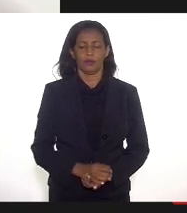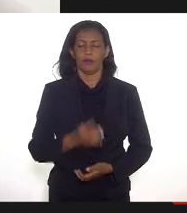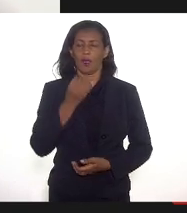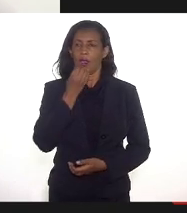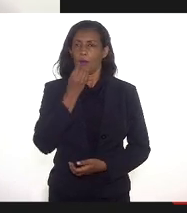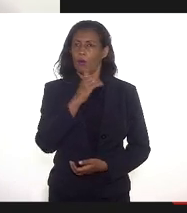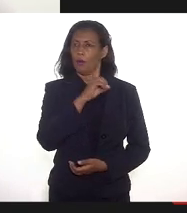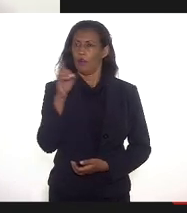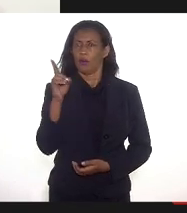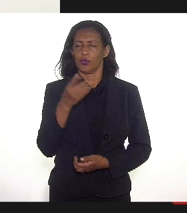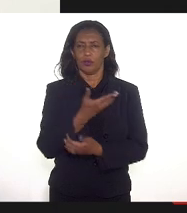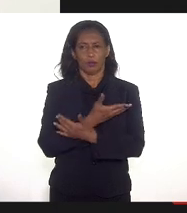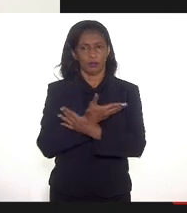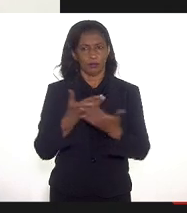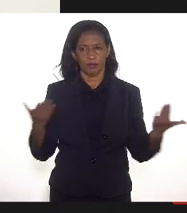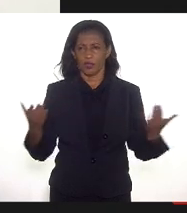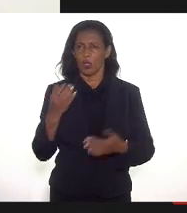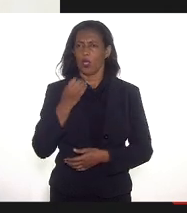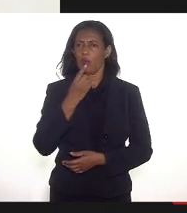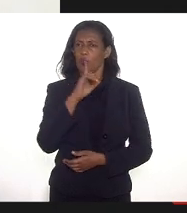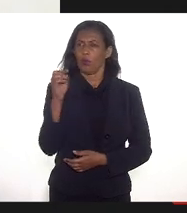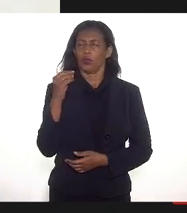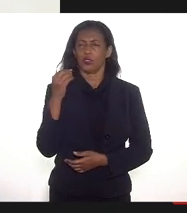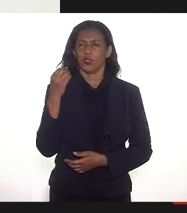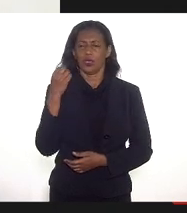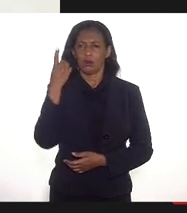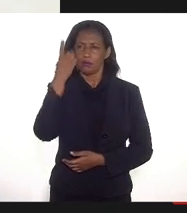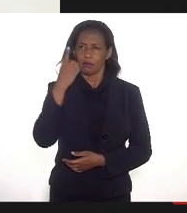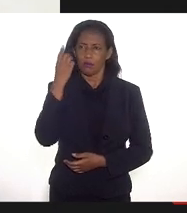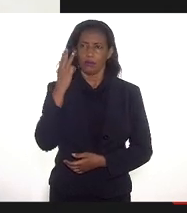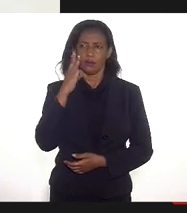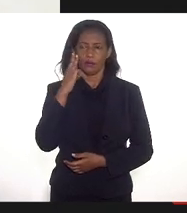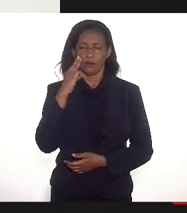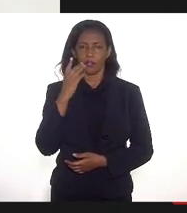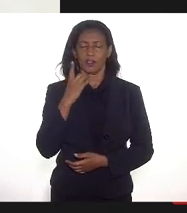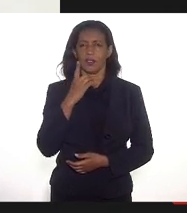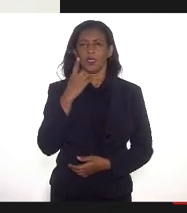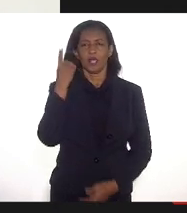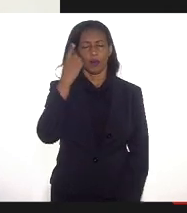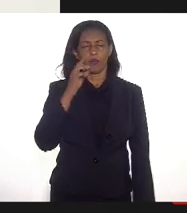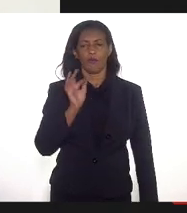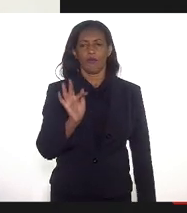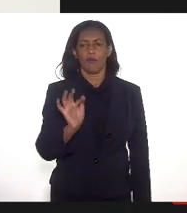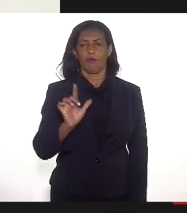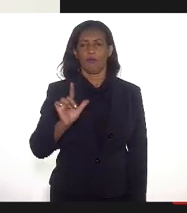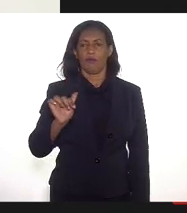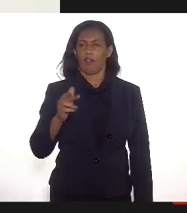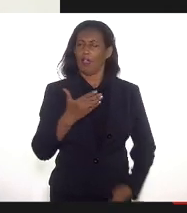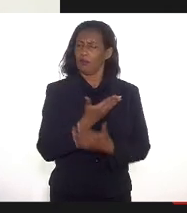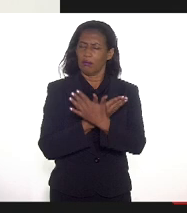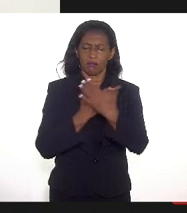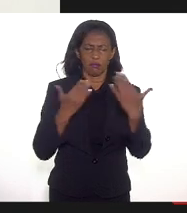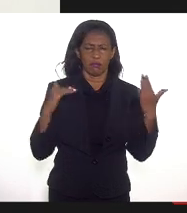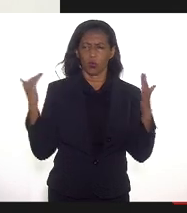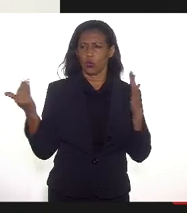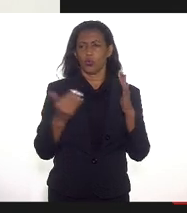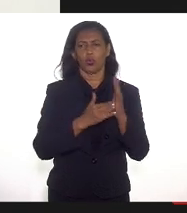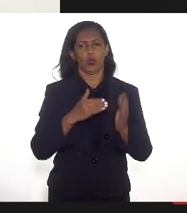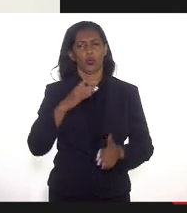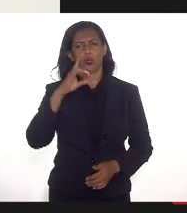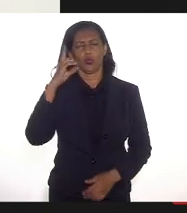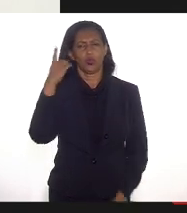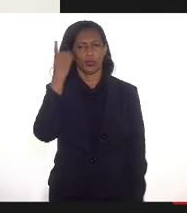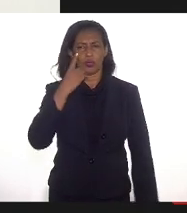Bom dia a todos, bom dia deputado Valdec, bom dia deputado Flávio Serafini, bom dia a todos os deputados, bom dia a